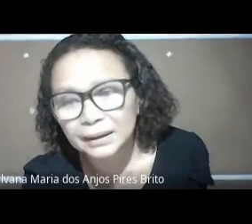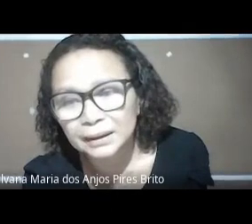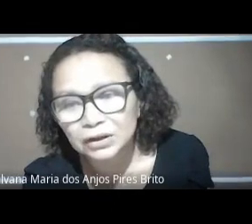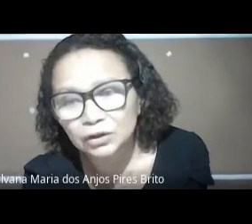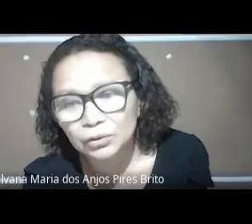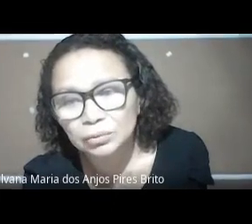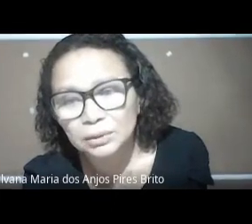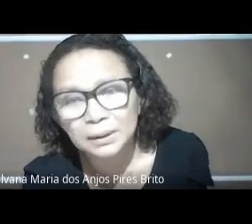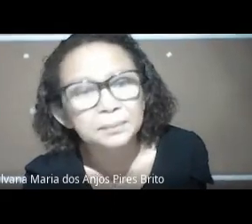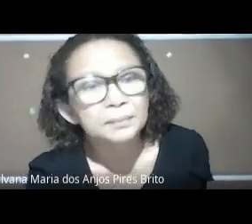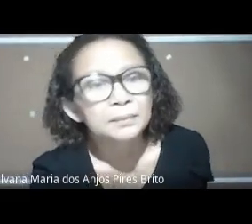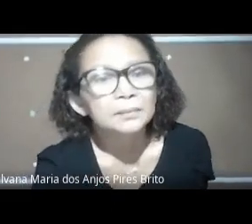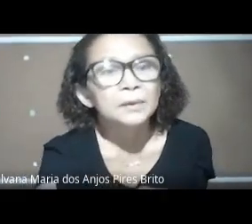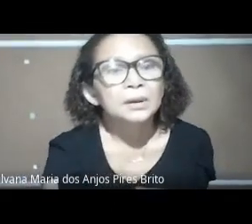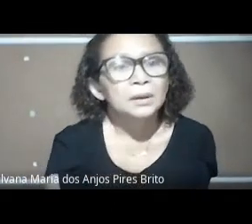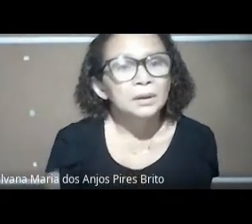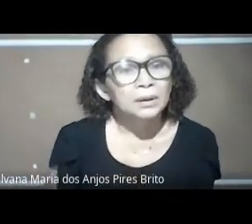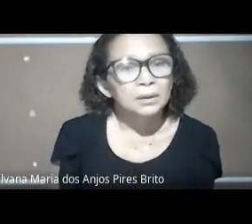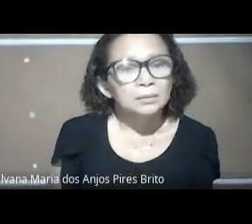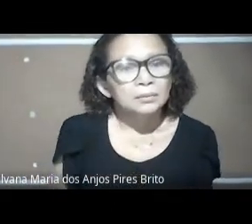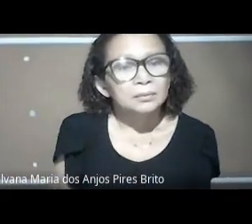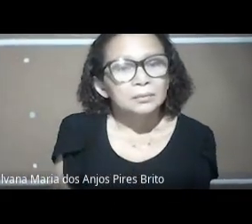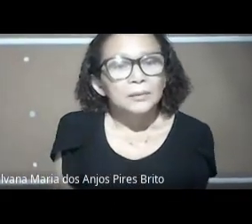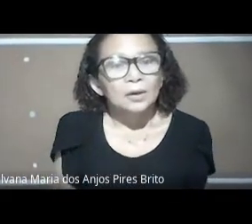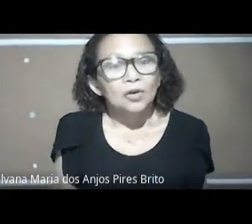Aqui, deixa eu voltar.